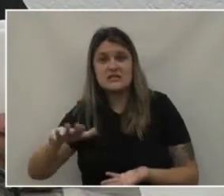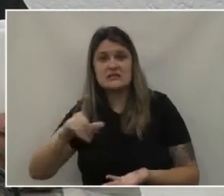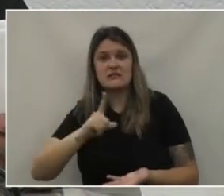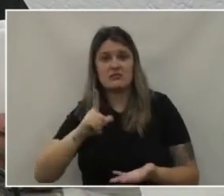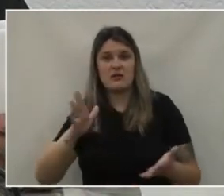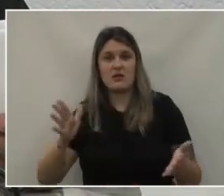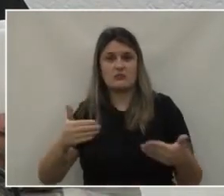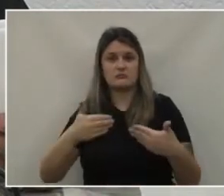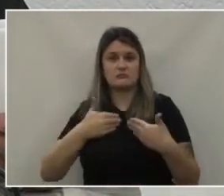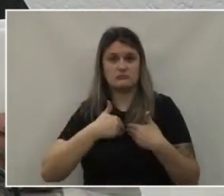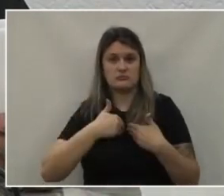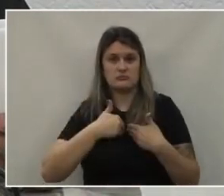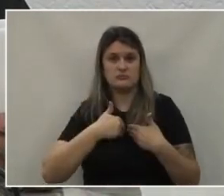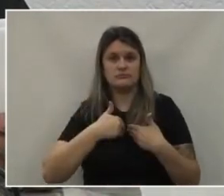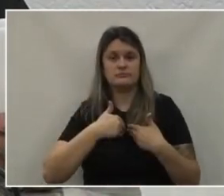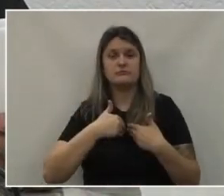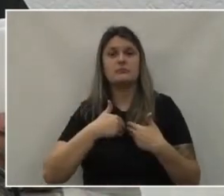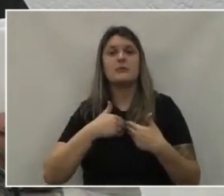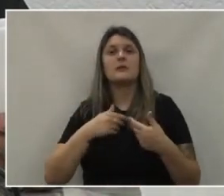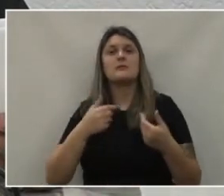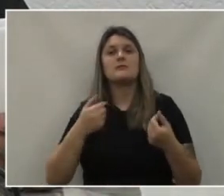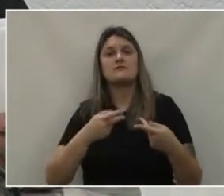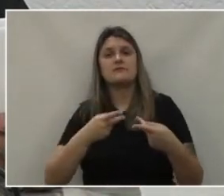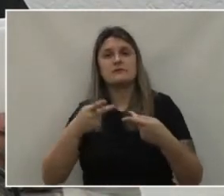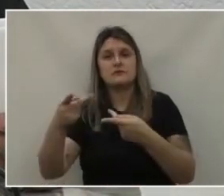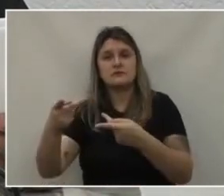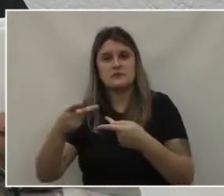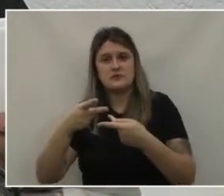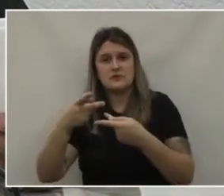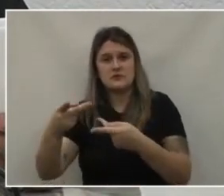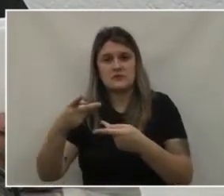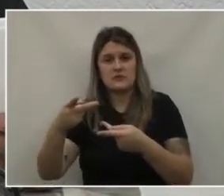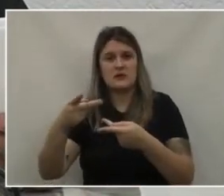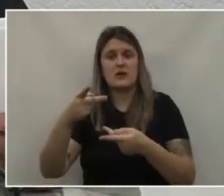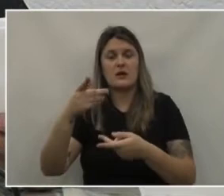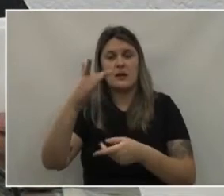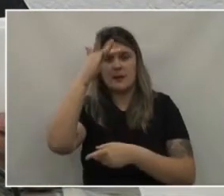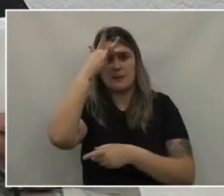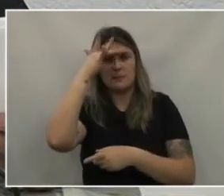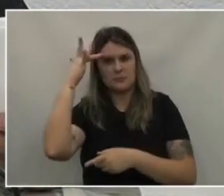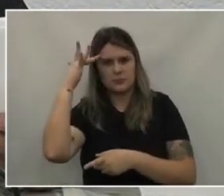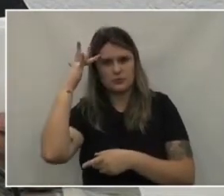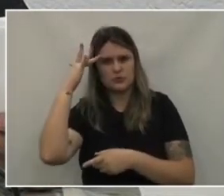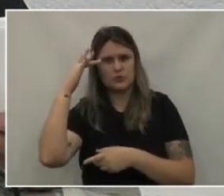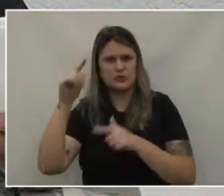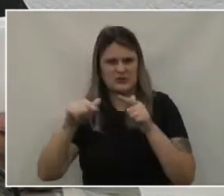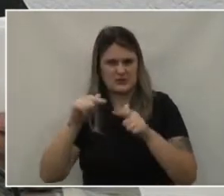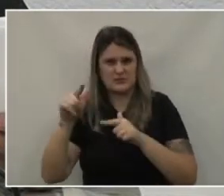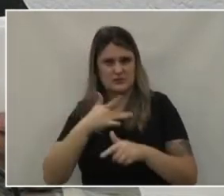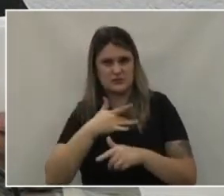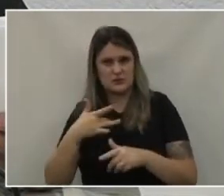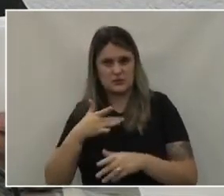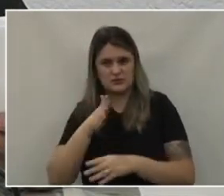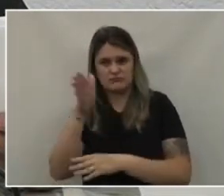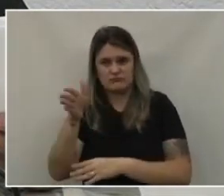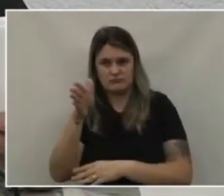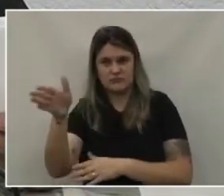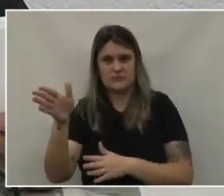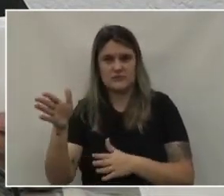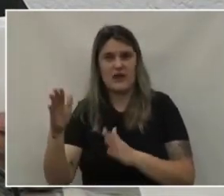autismo. Ainda, visitas periódicas dos agentes comunitários às pessoas portadoras desse